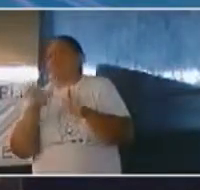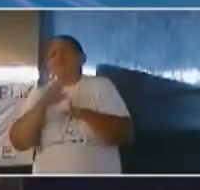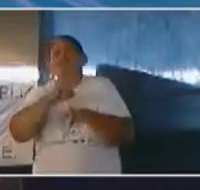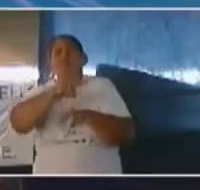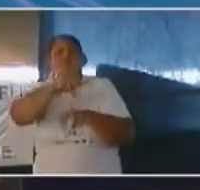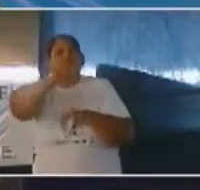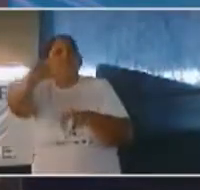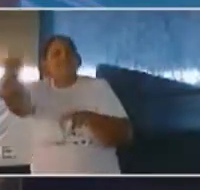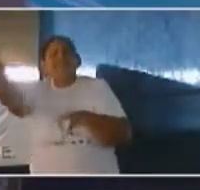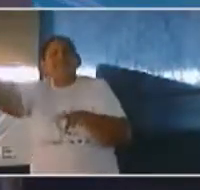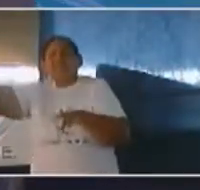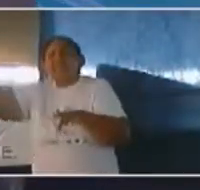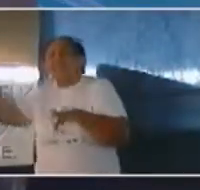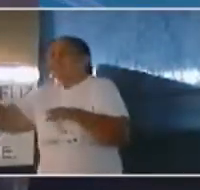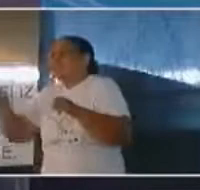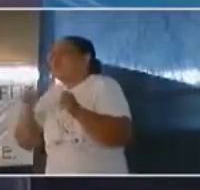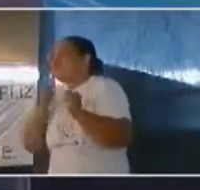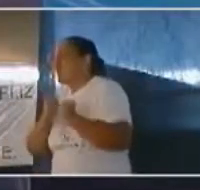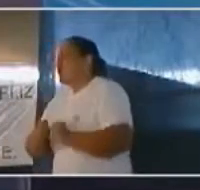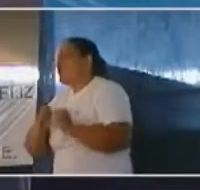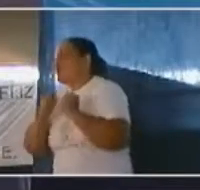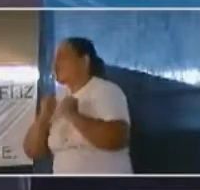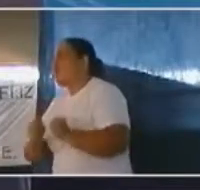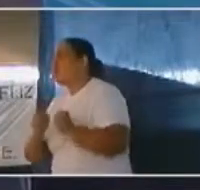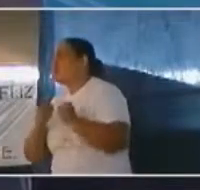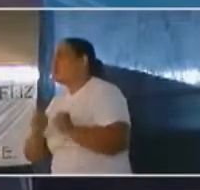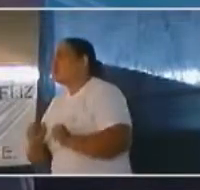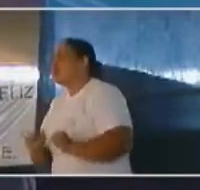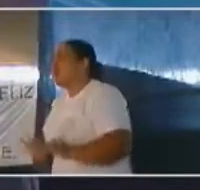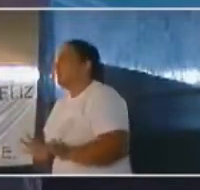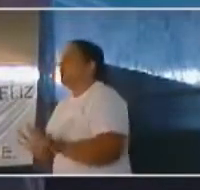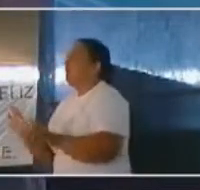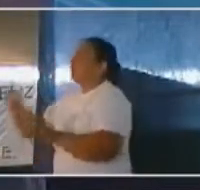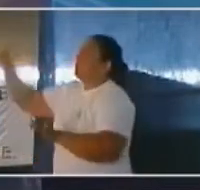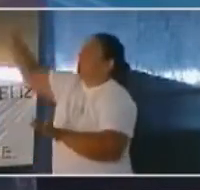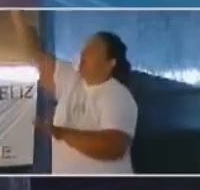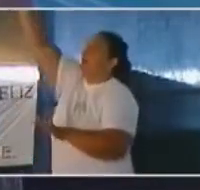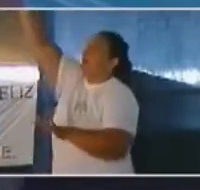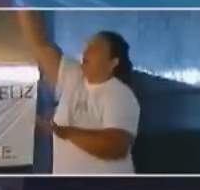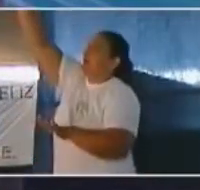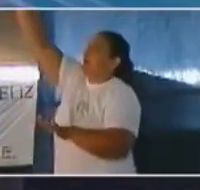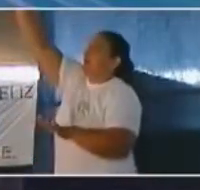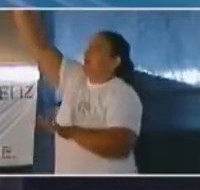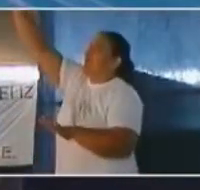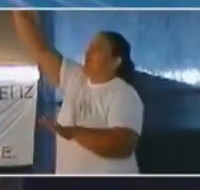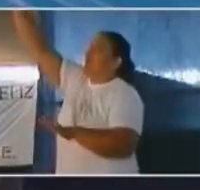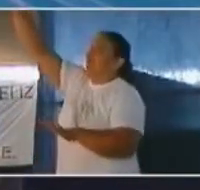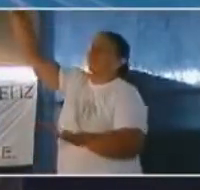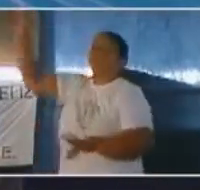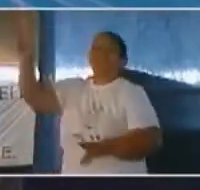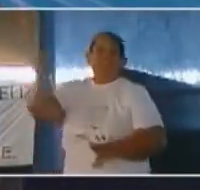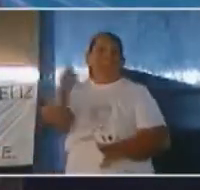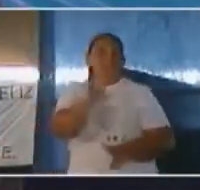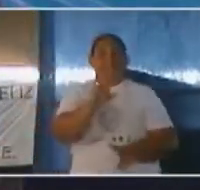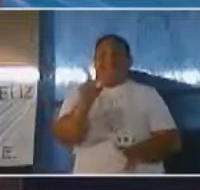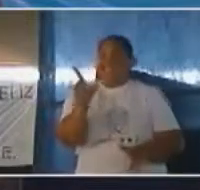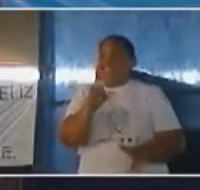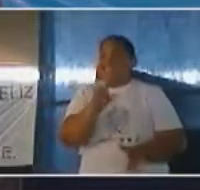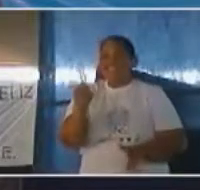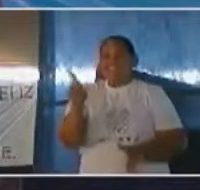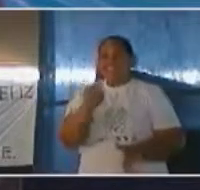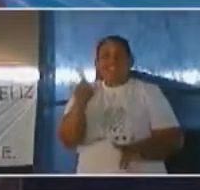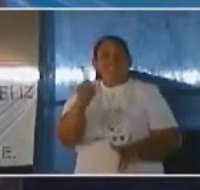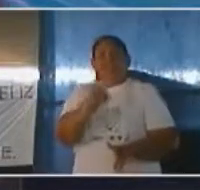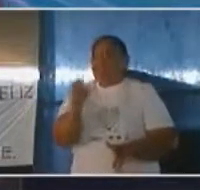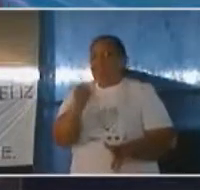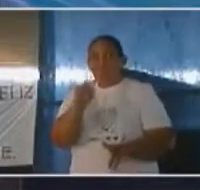Vocês têm a possibilidade de voar. Não acreditem nos